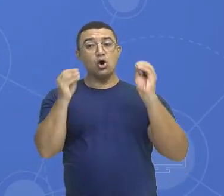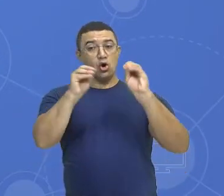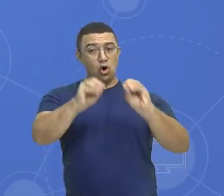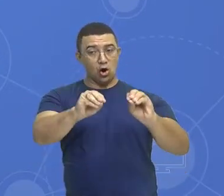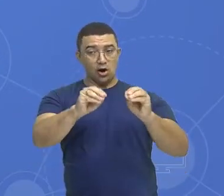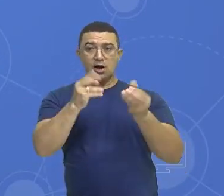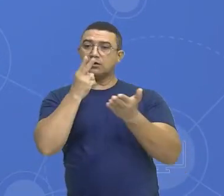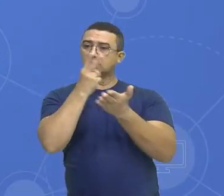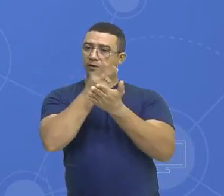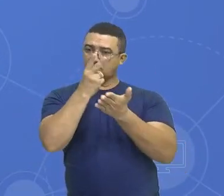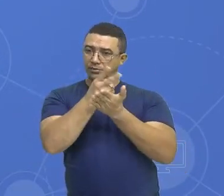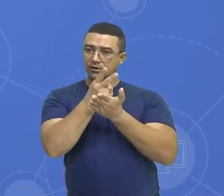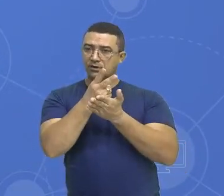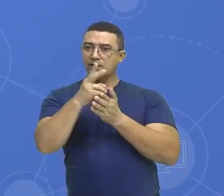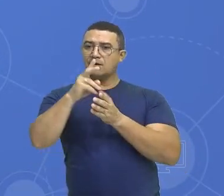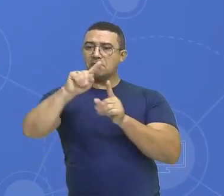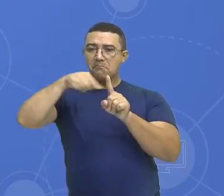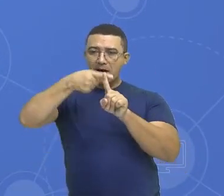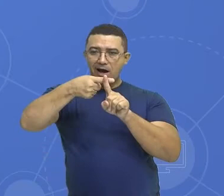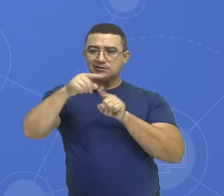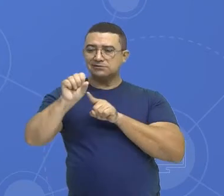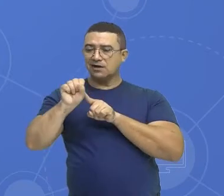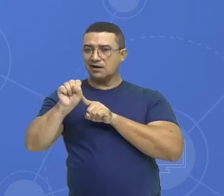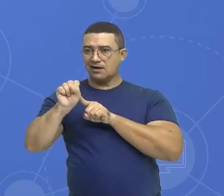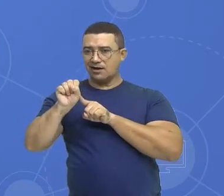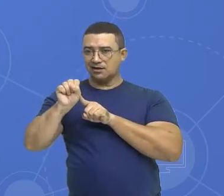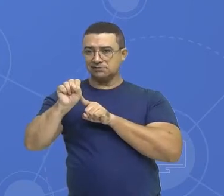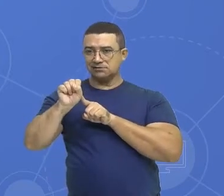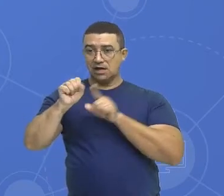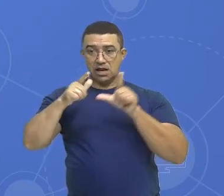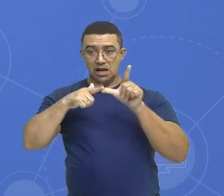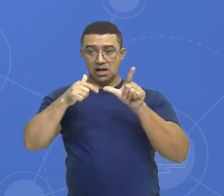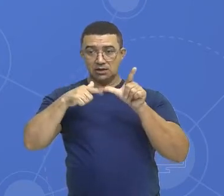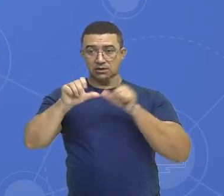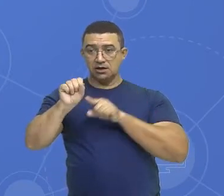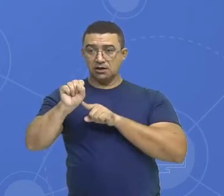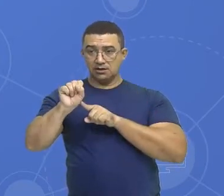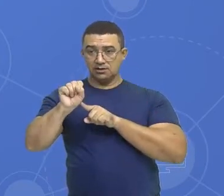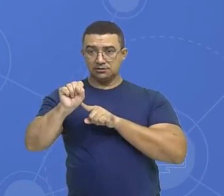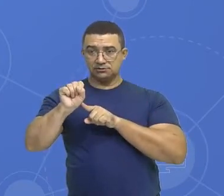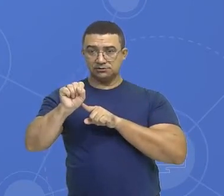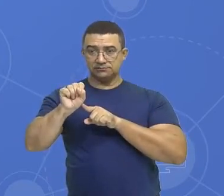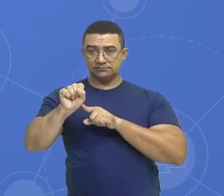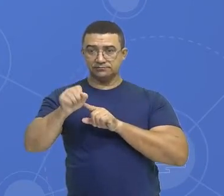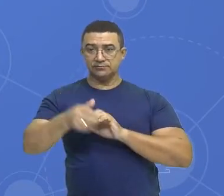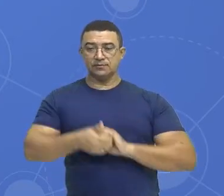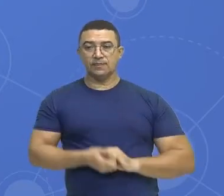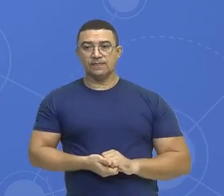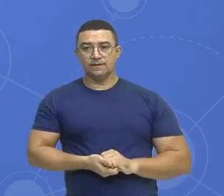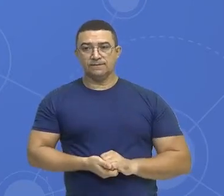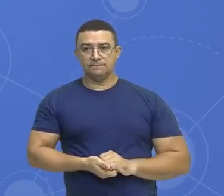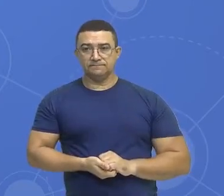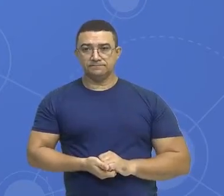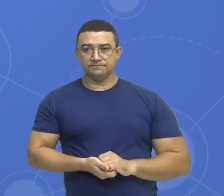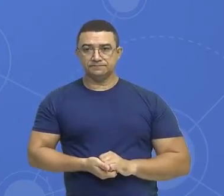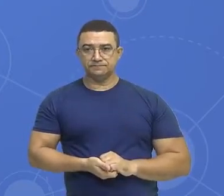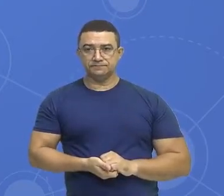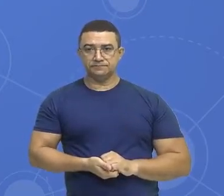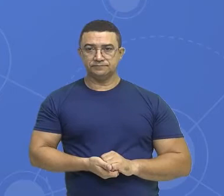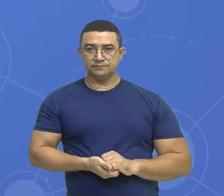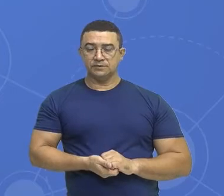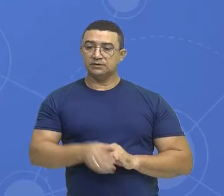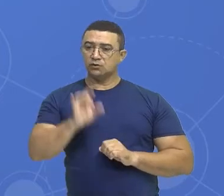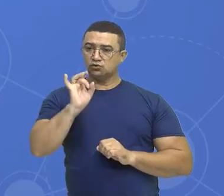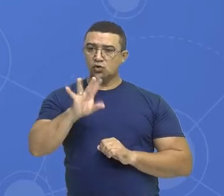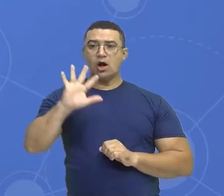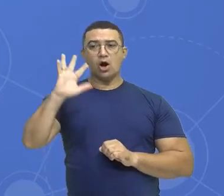verbo vai ser terminado em s, tá? Eu devo fazer essa alteração no verbo. né, quando conjugado com terceira pessoa do singular, isso